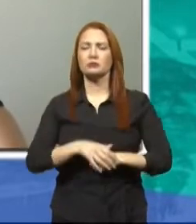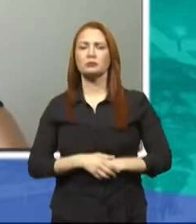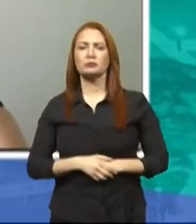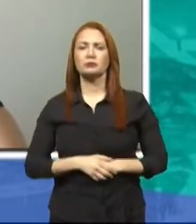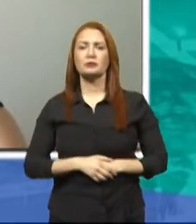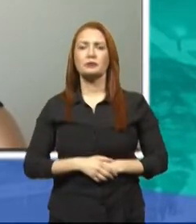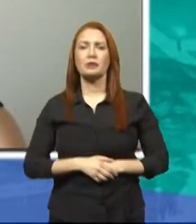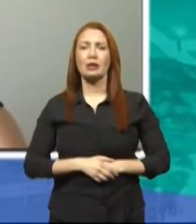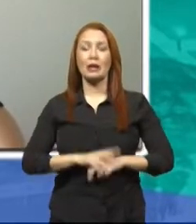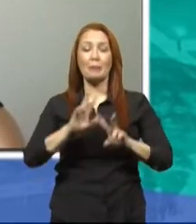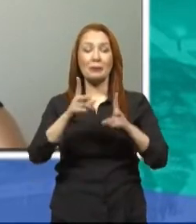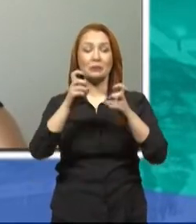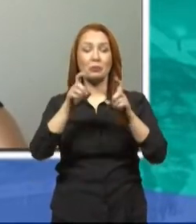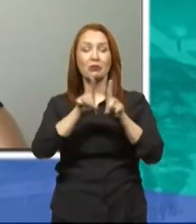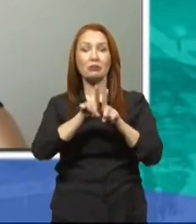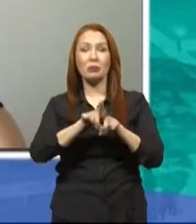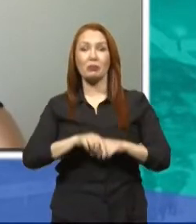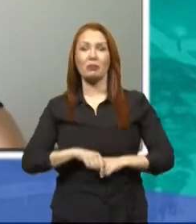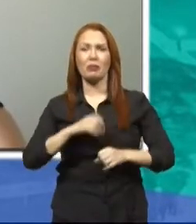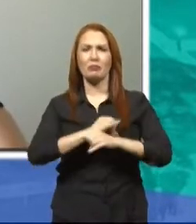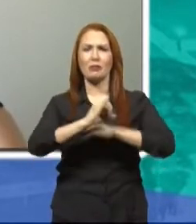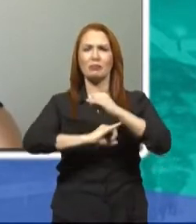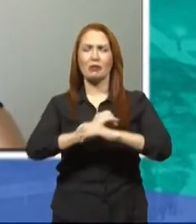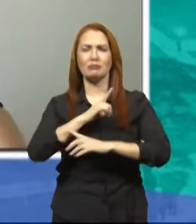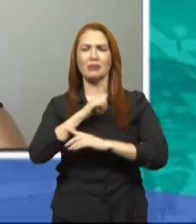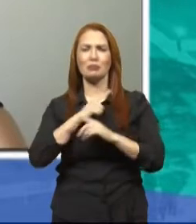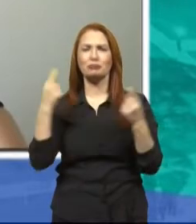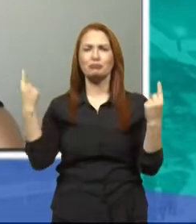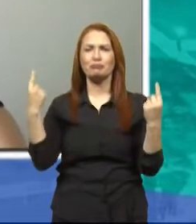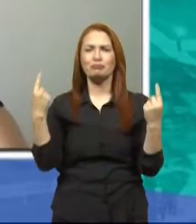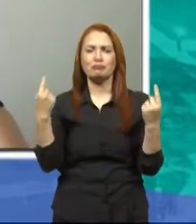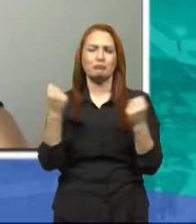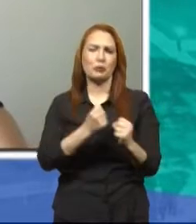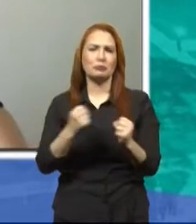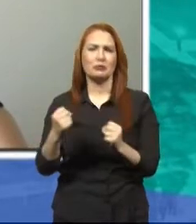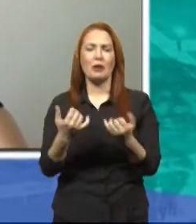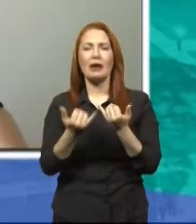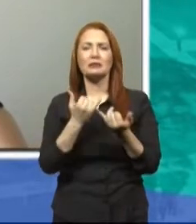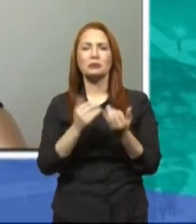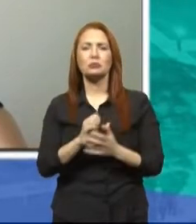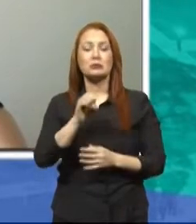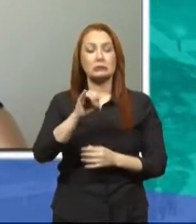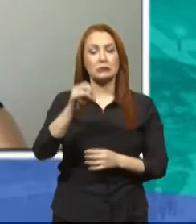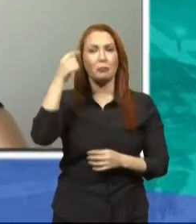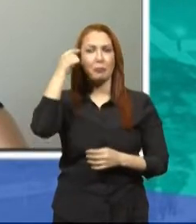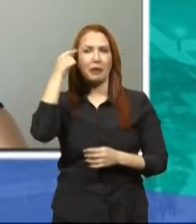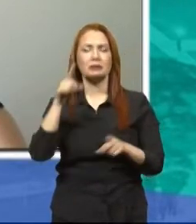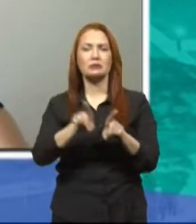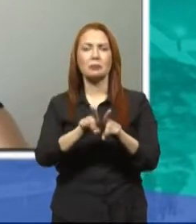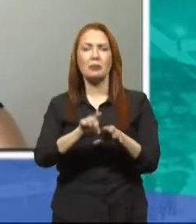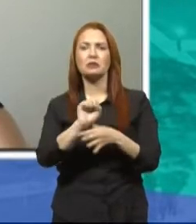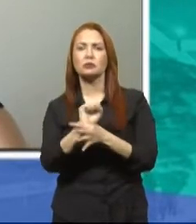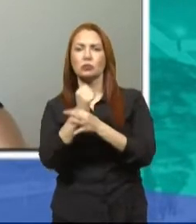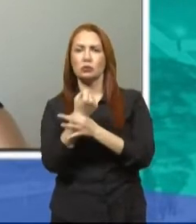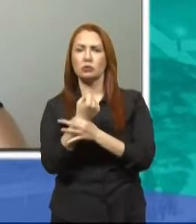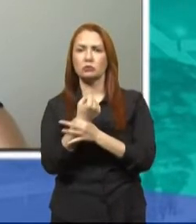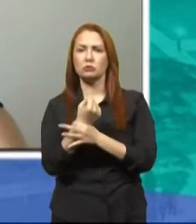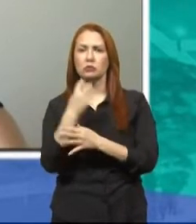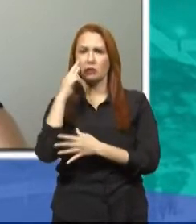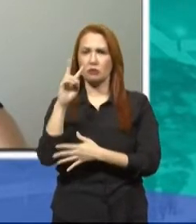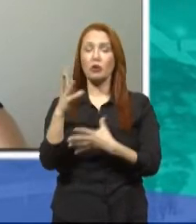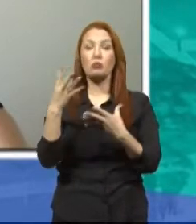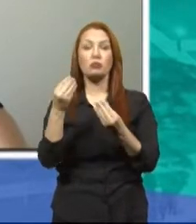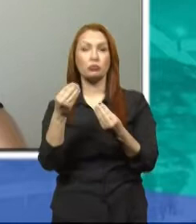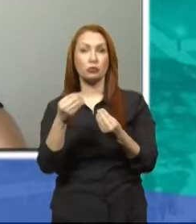que essa tecnologia traz, com seus benefícios e riscos. Quando a gente pensa em cibersegurança, onde cada vez mais a gente vê situações aí onde a